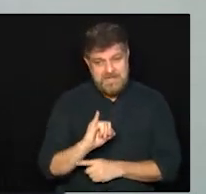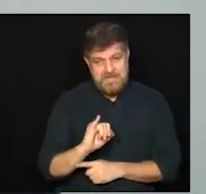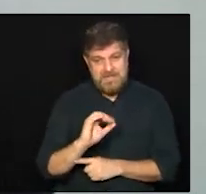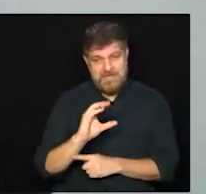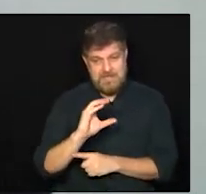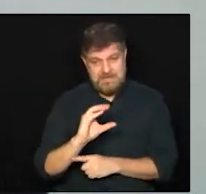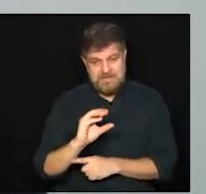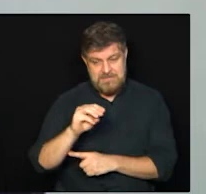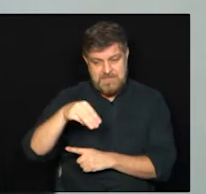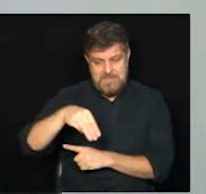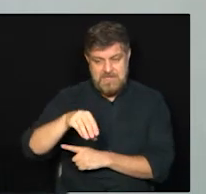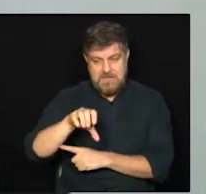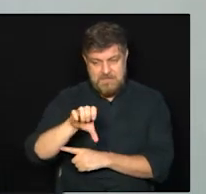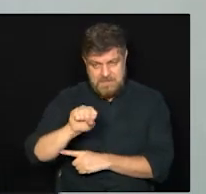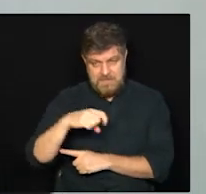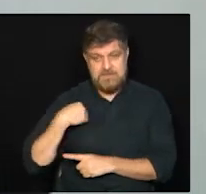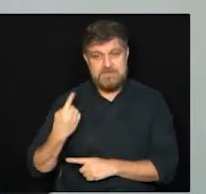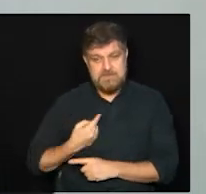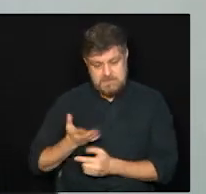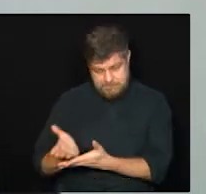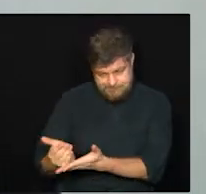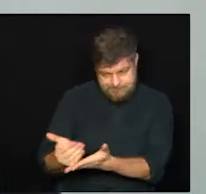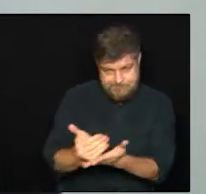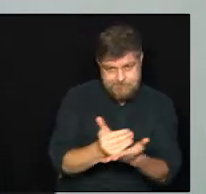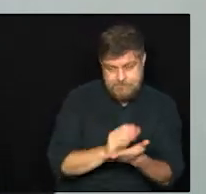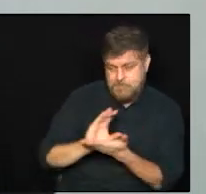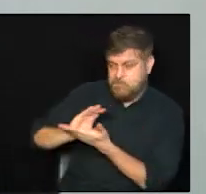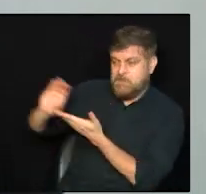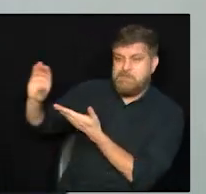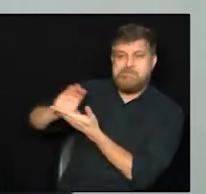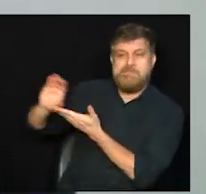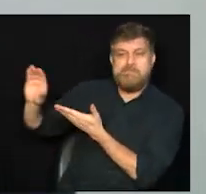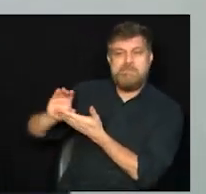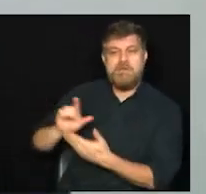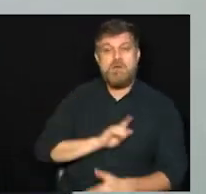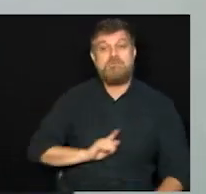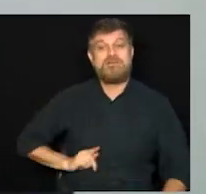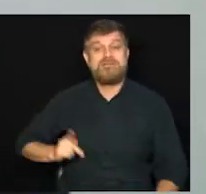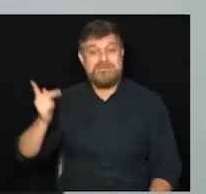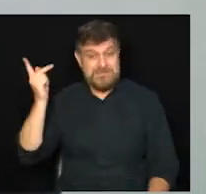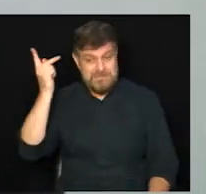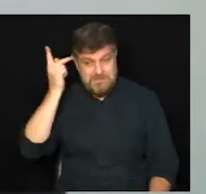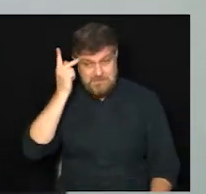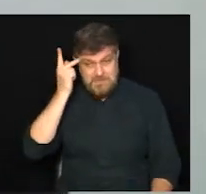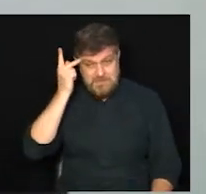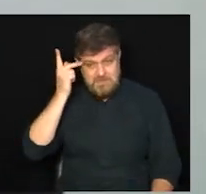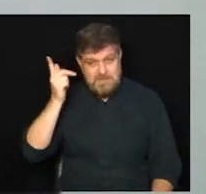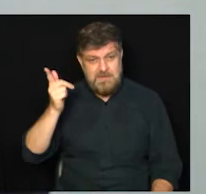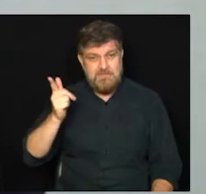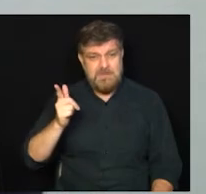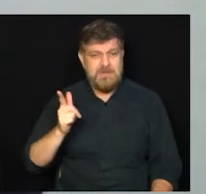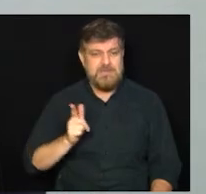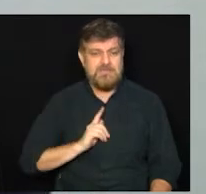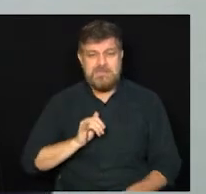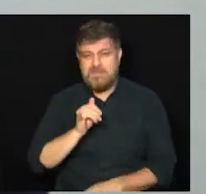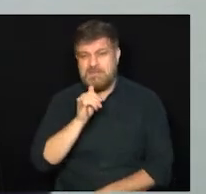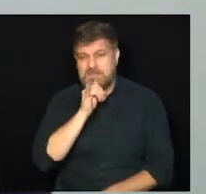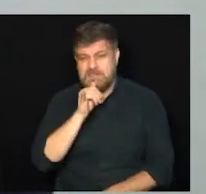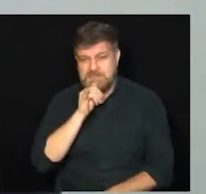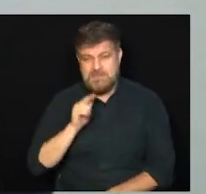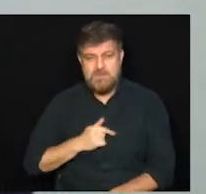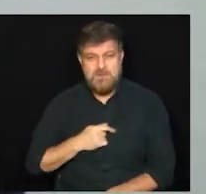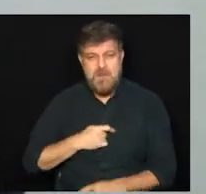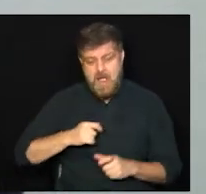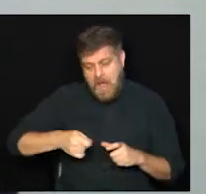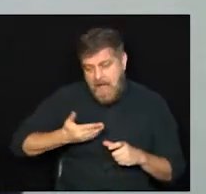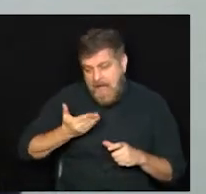tem venda de alimentos, sim, né? Mas em muitos pacotes, a alimentação